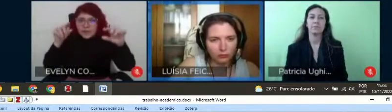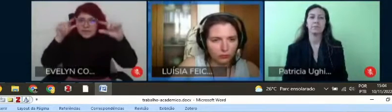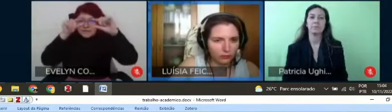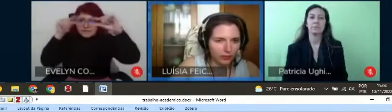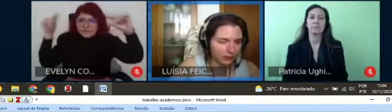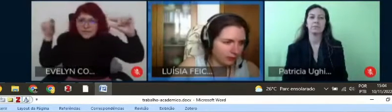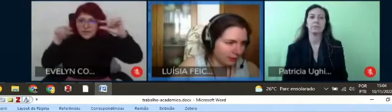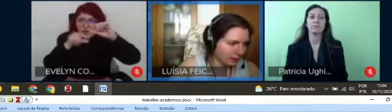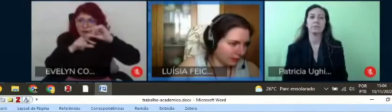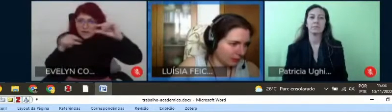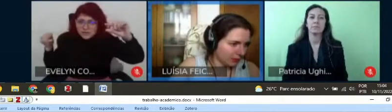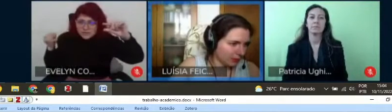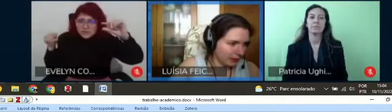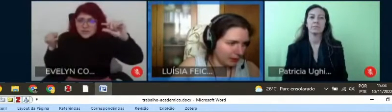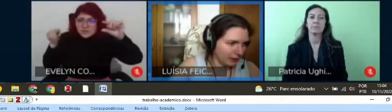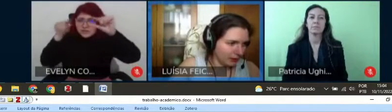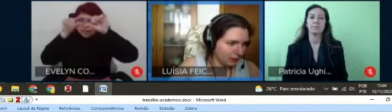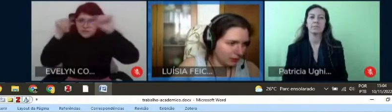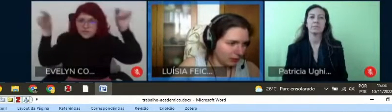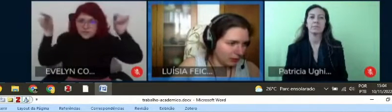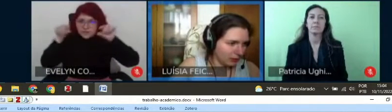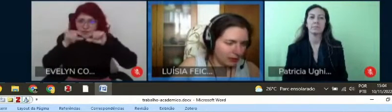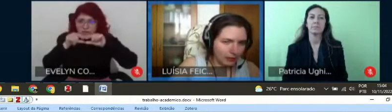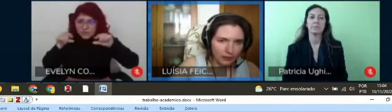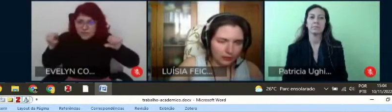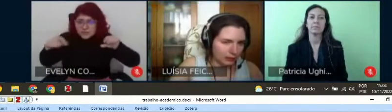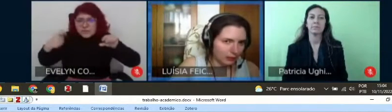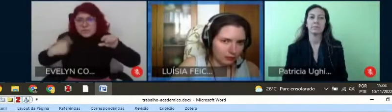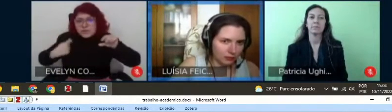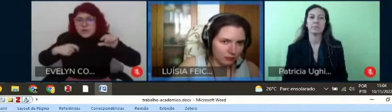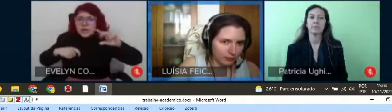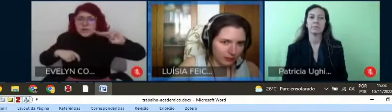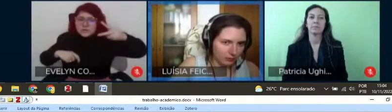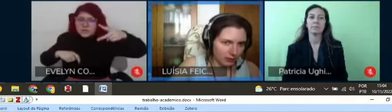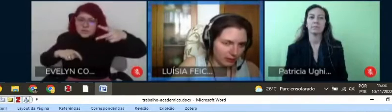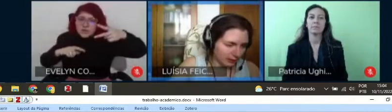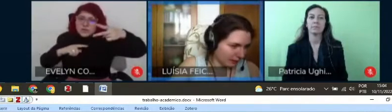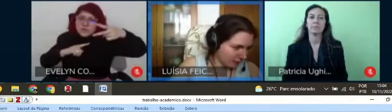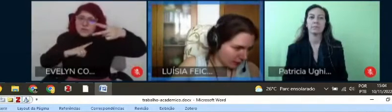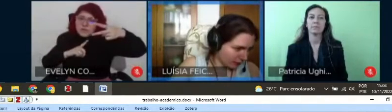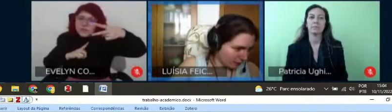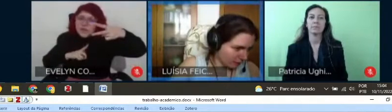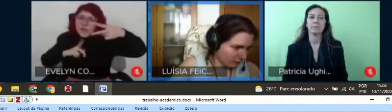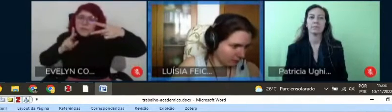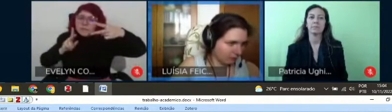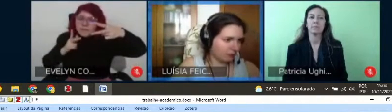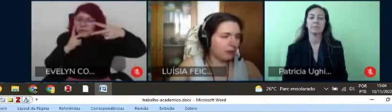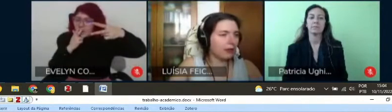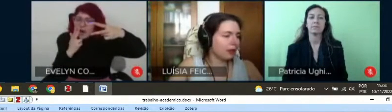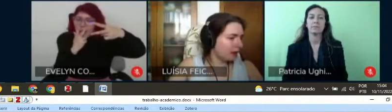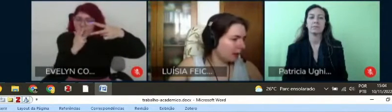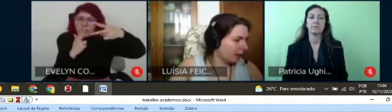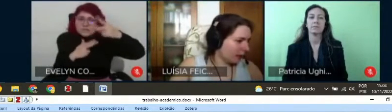O conteúdo desse vai ter sempre que estar alinhado quando tiver mais de uma linha, né?